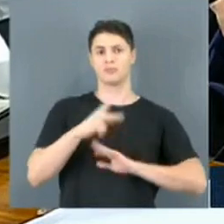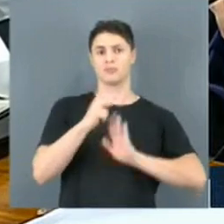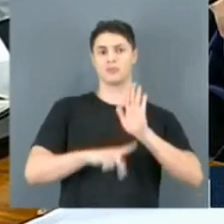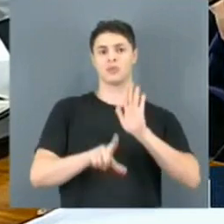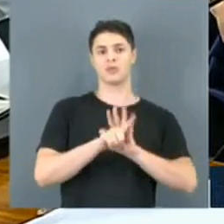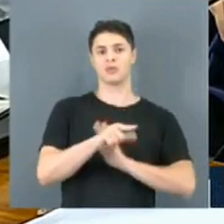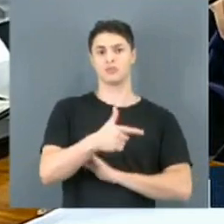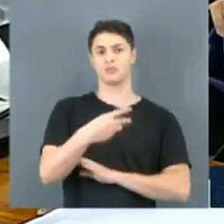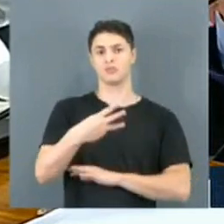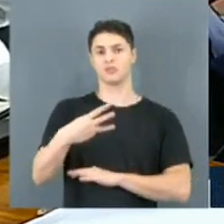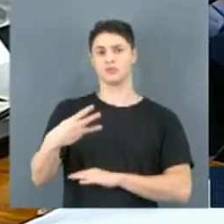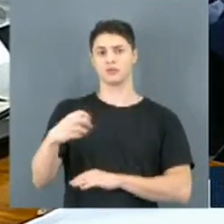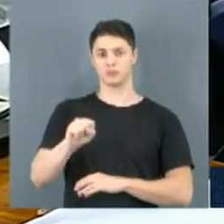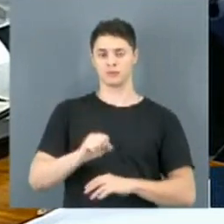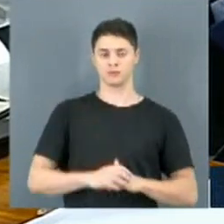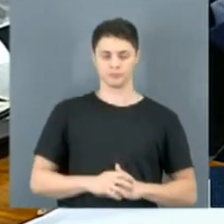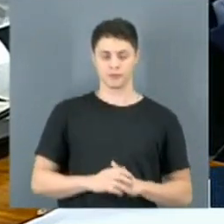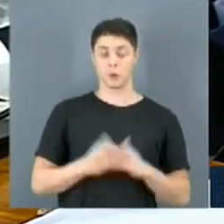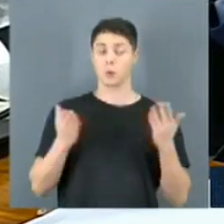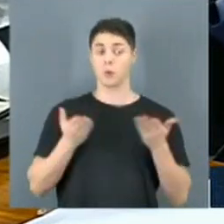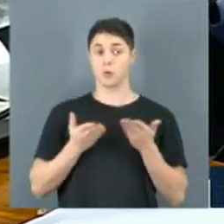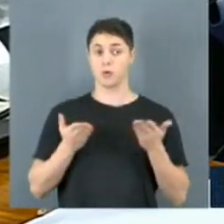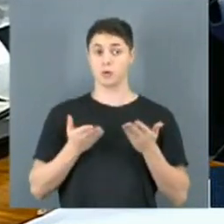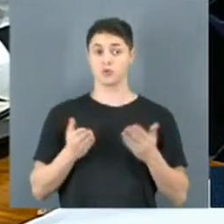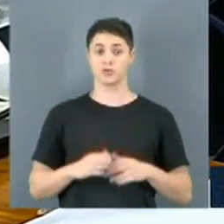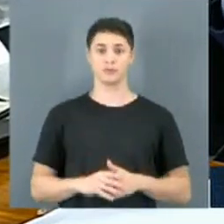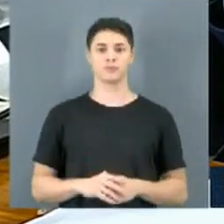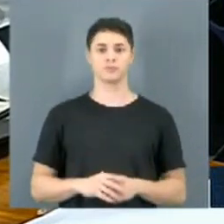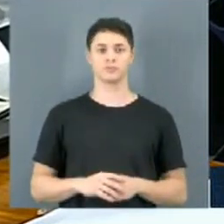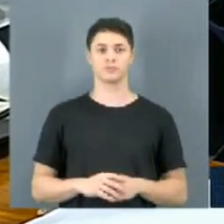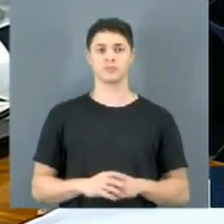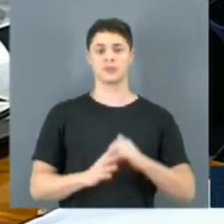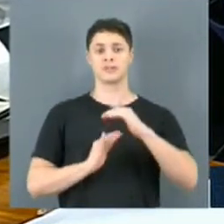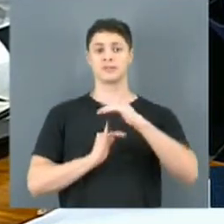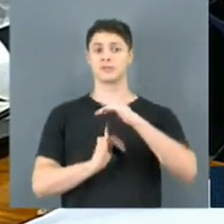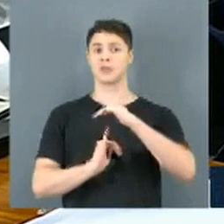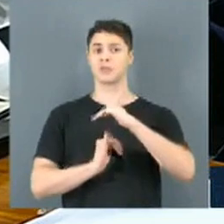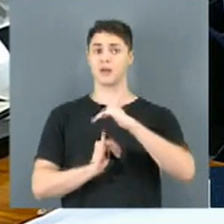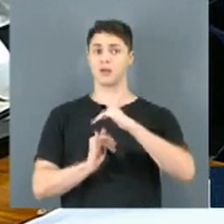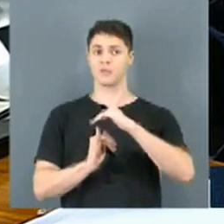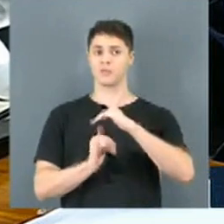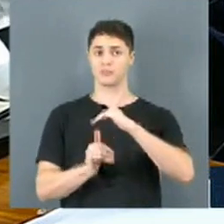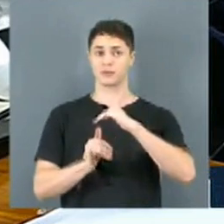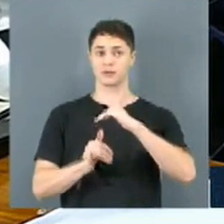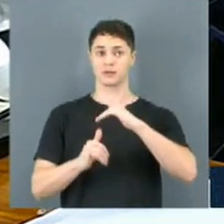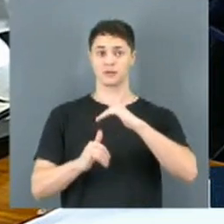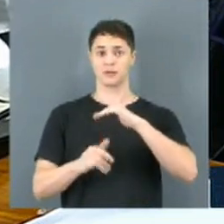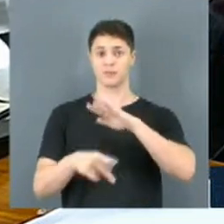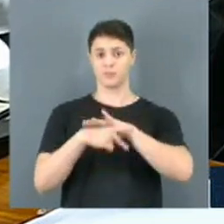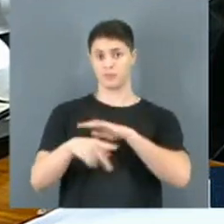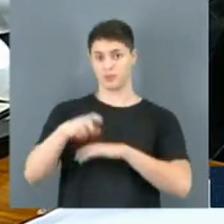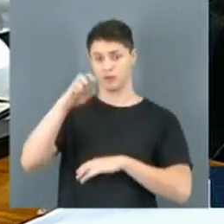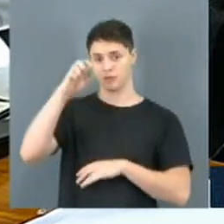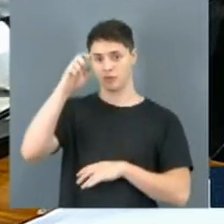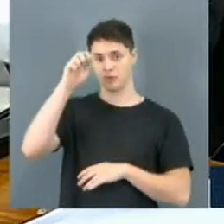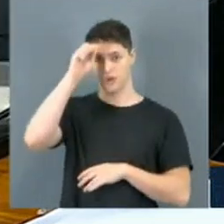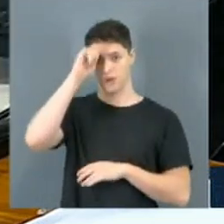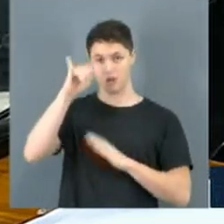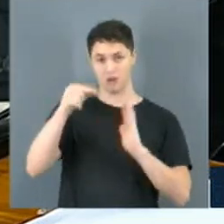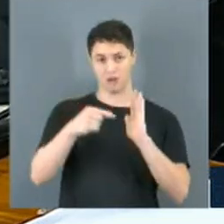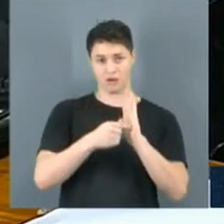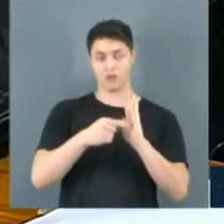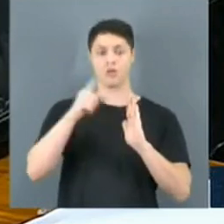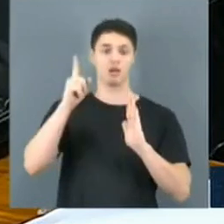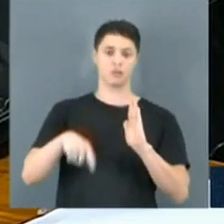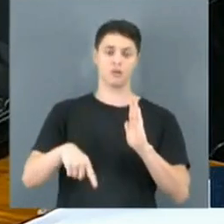2338. Hoje, senador, uma startup de inteligência artificial, ela faz uso de modelos